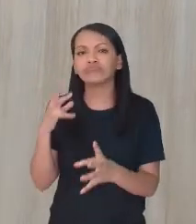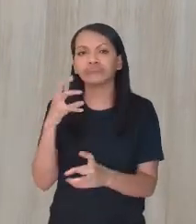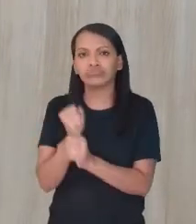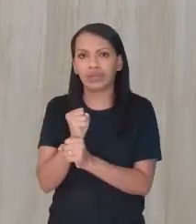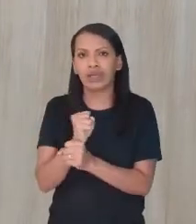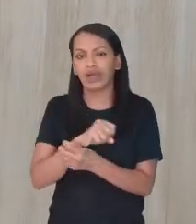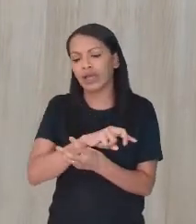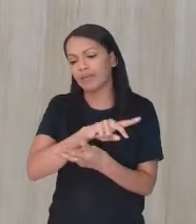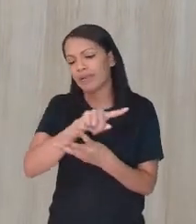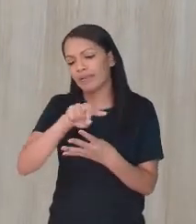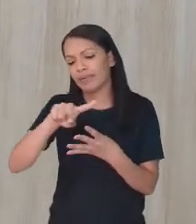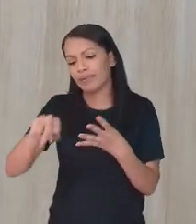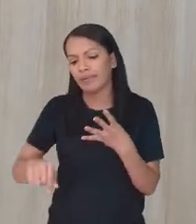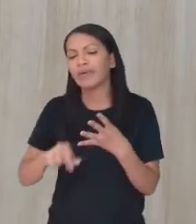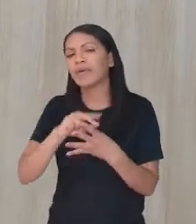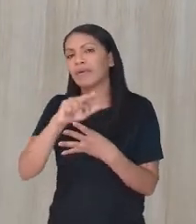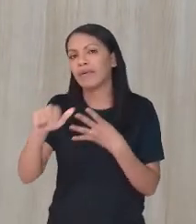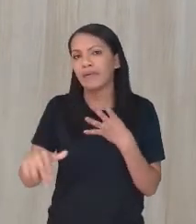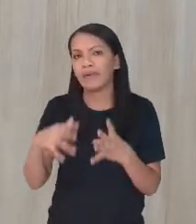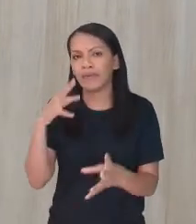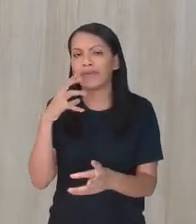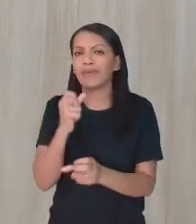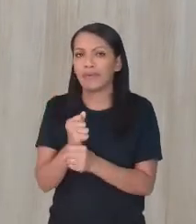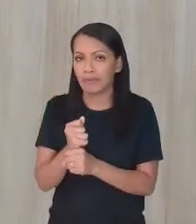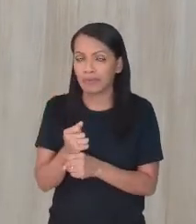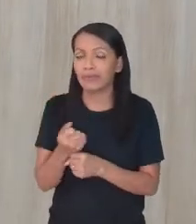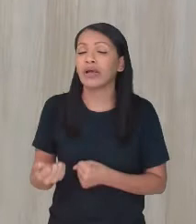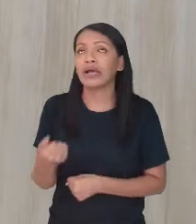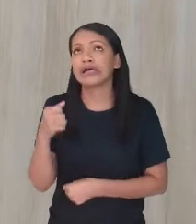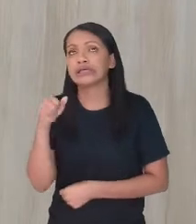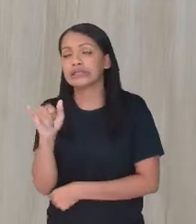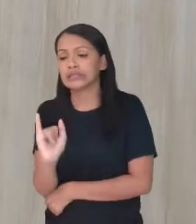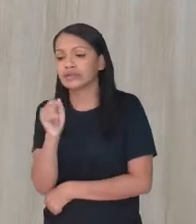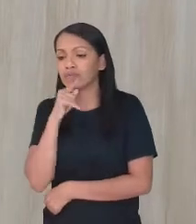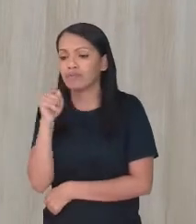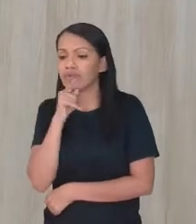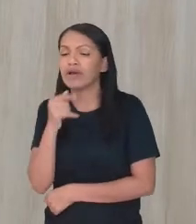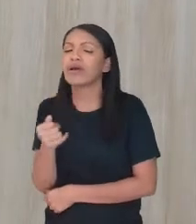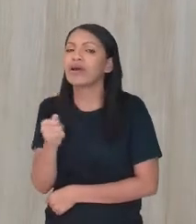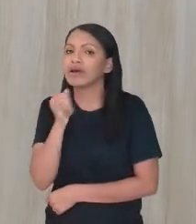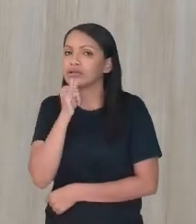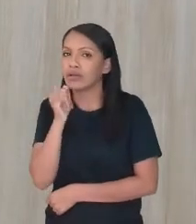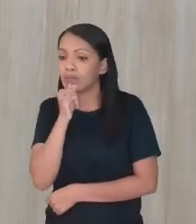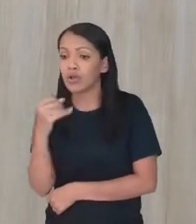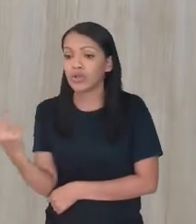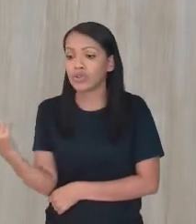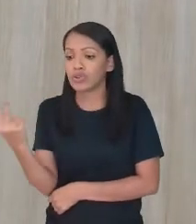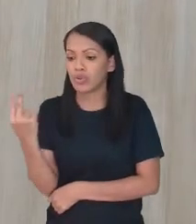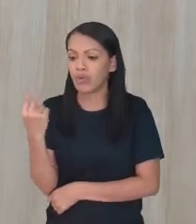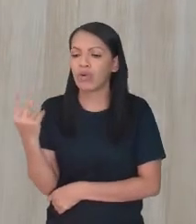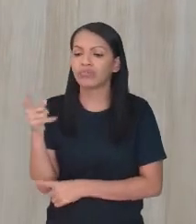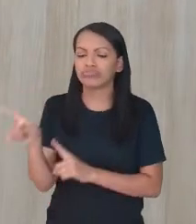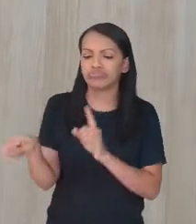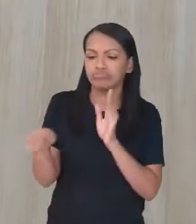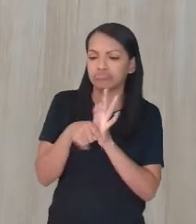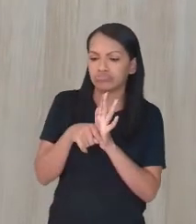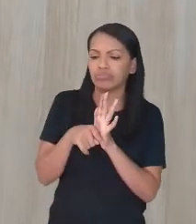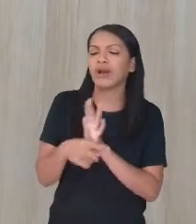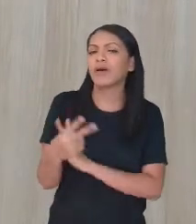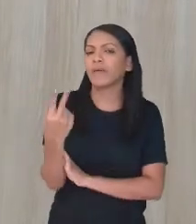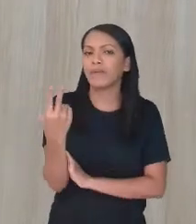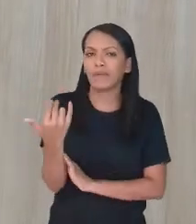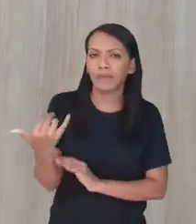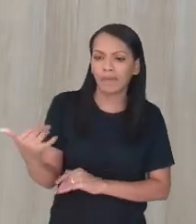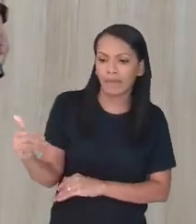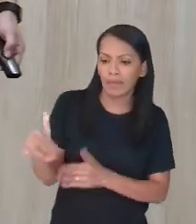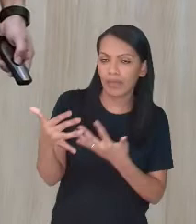que se você subtraísse dois números naturais, nem toda essa subtração, o resultado ele era